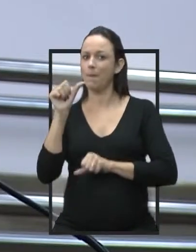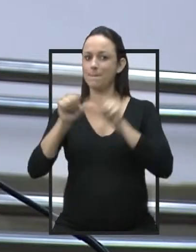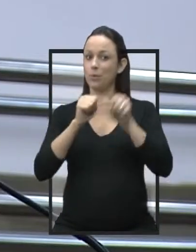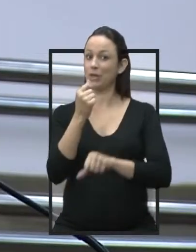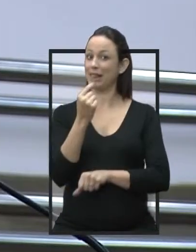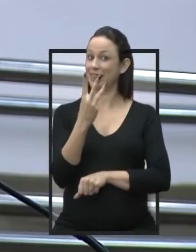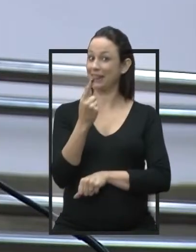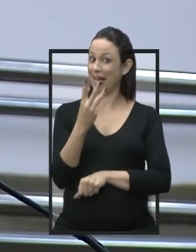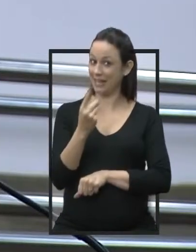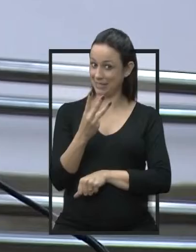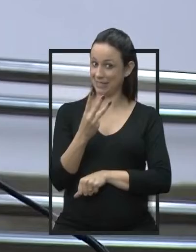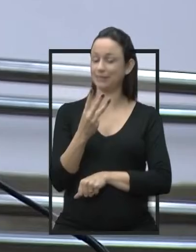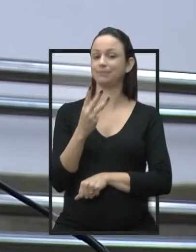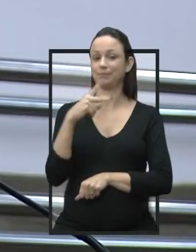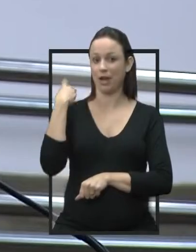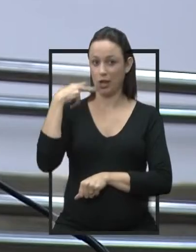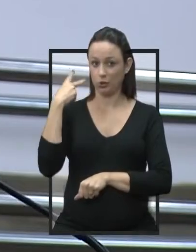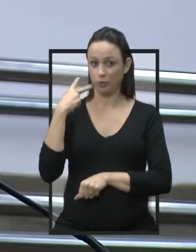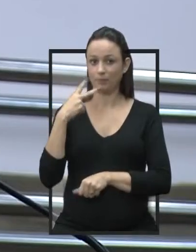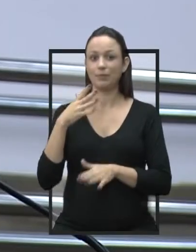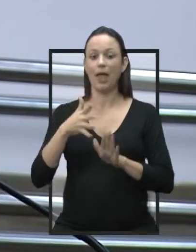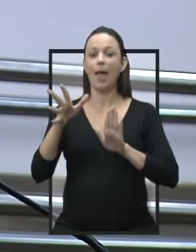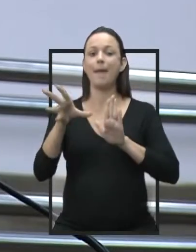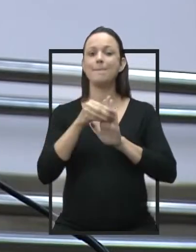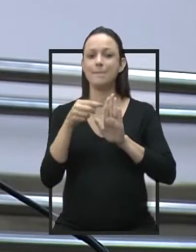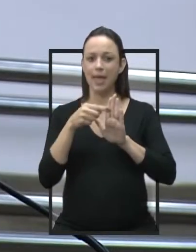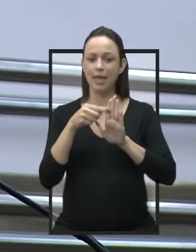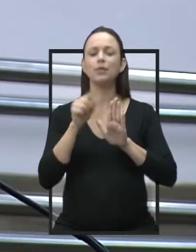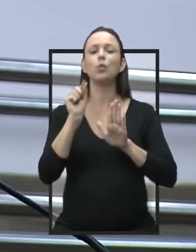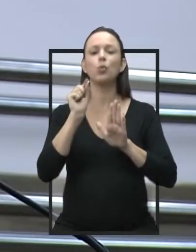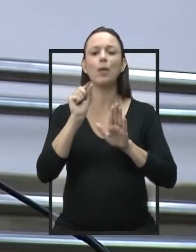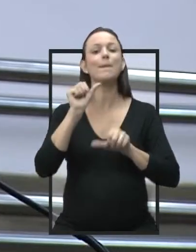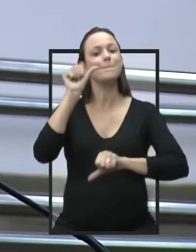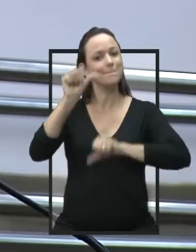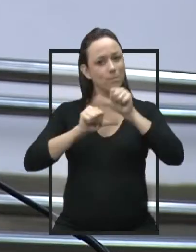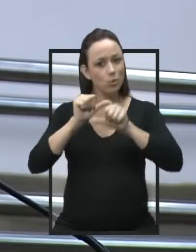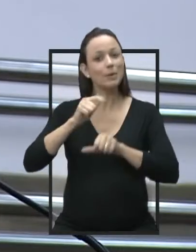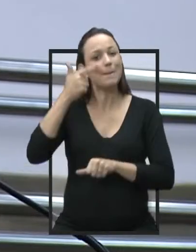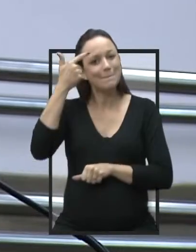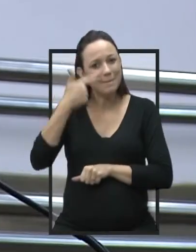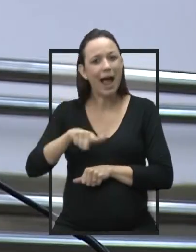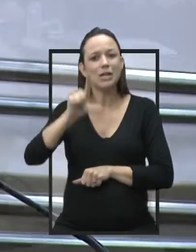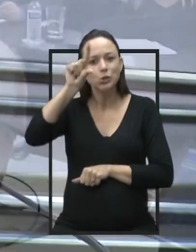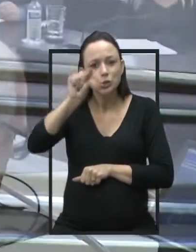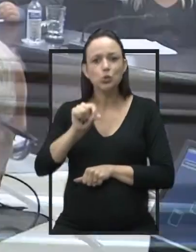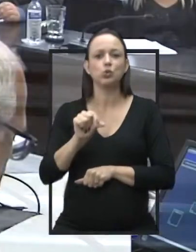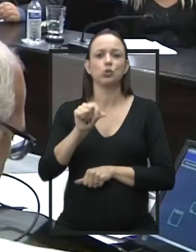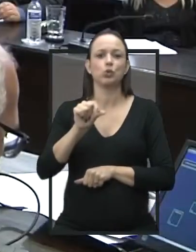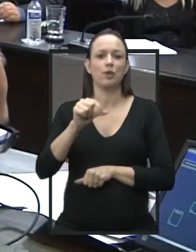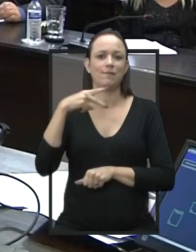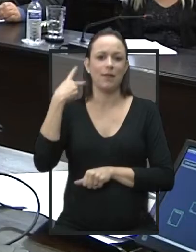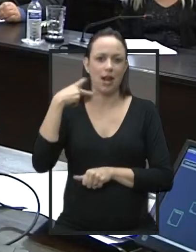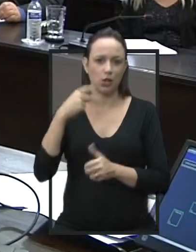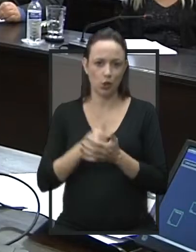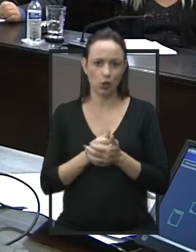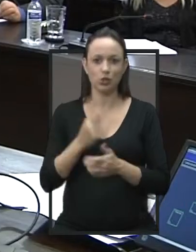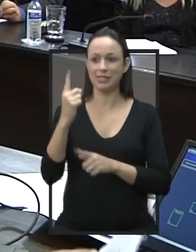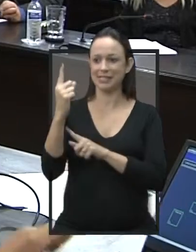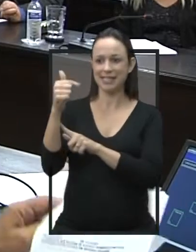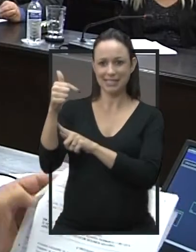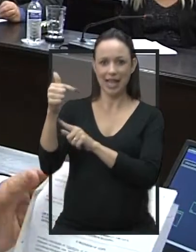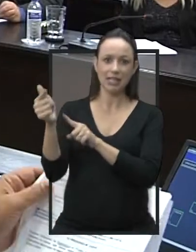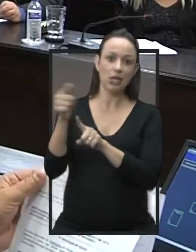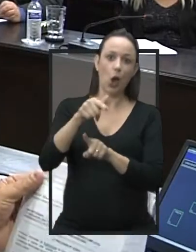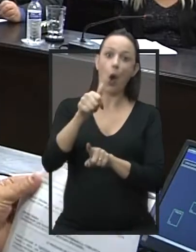13 parlamentares a emenda dessa semana reduz ainda mais o número de representantes de 17